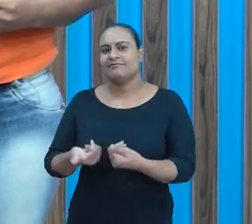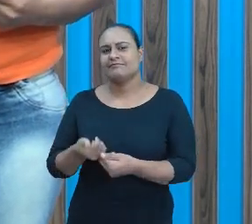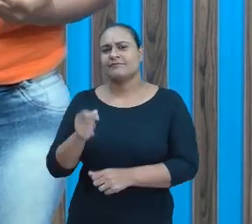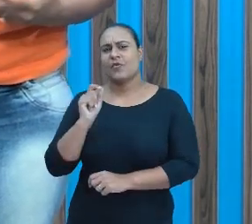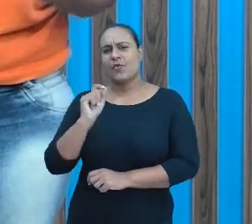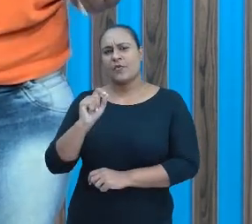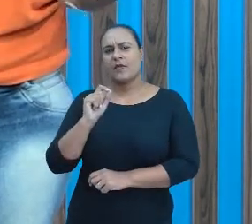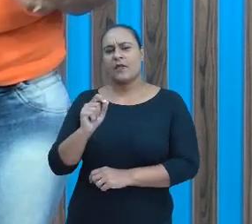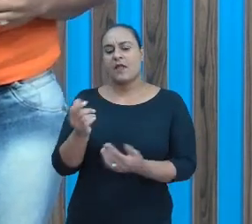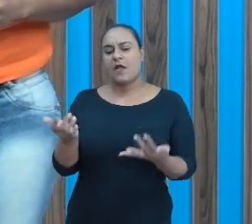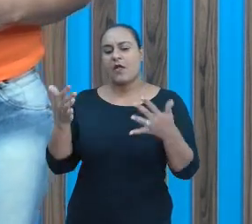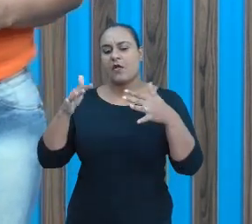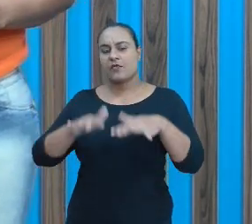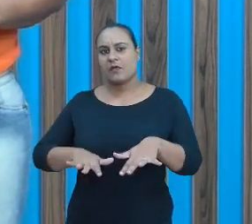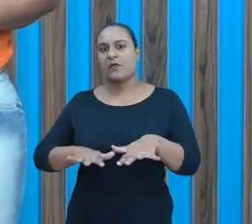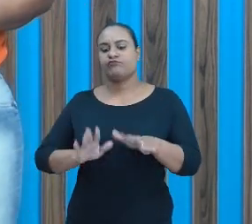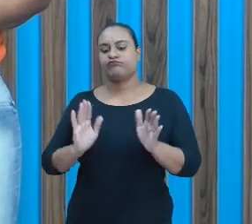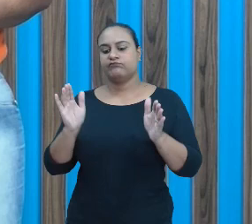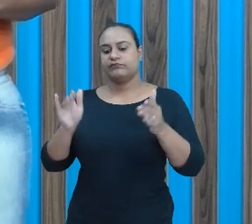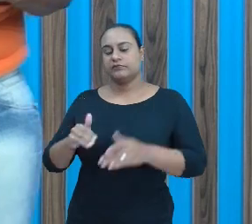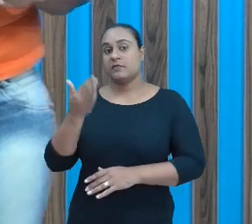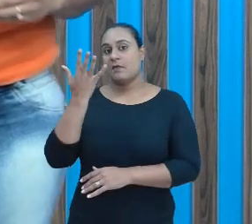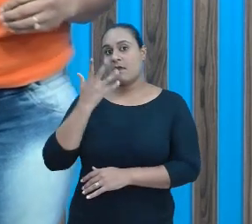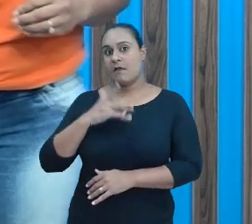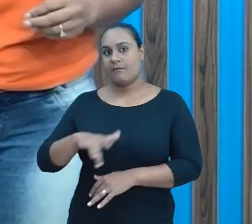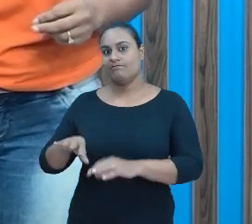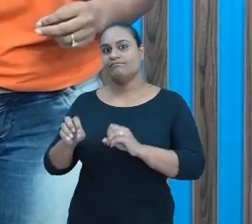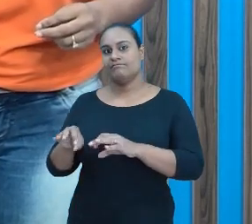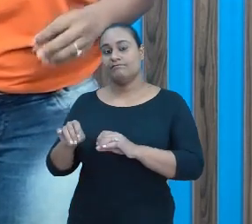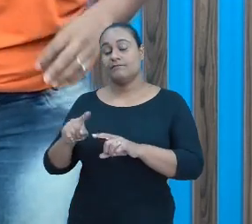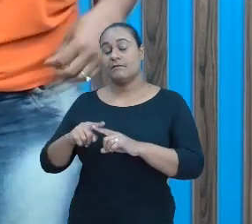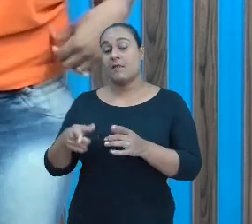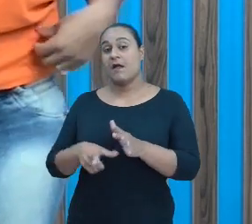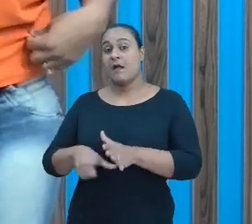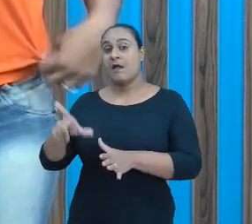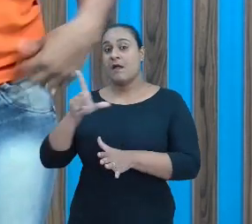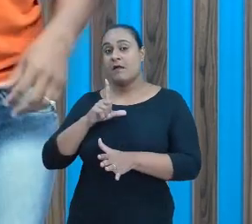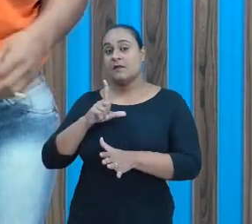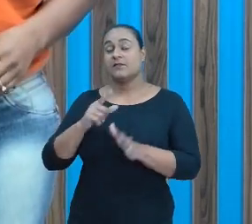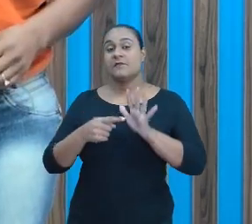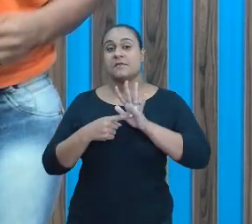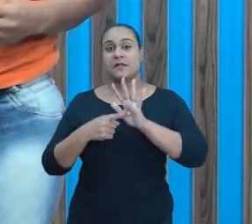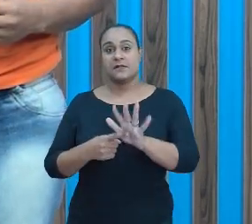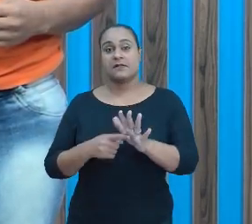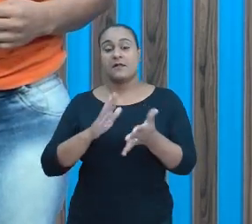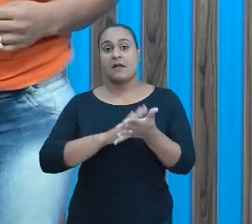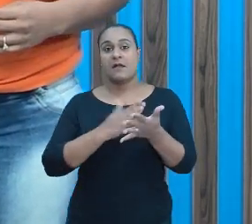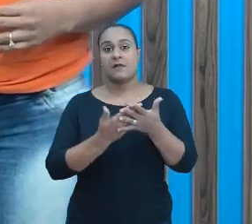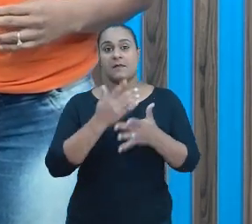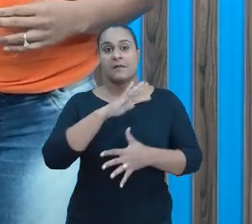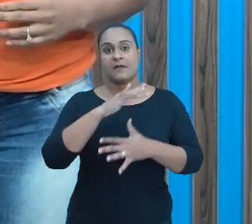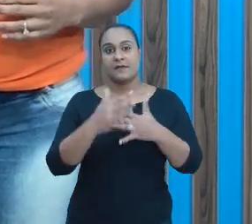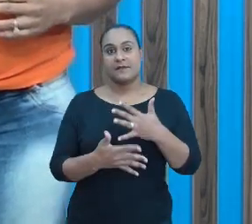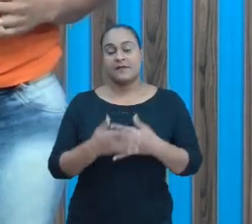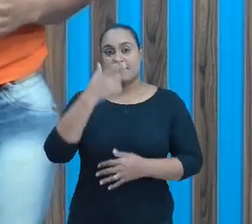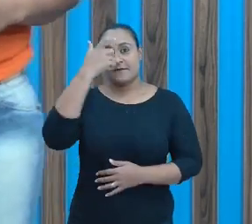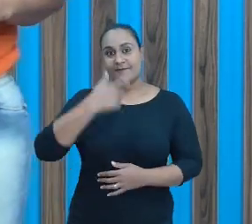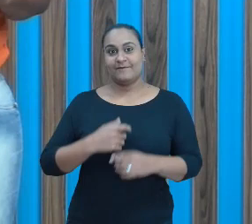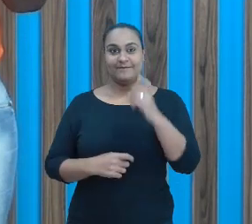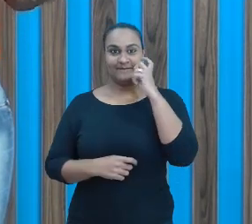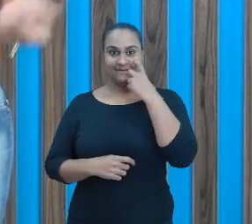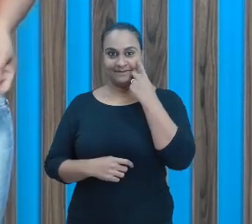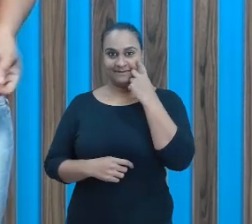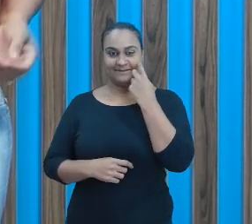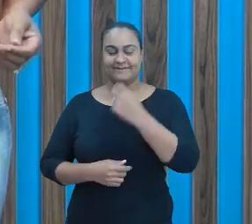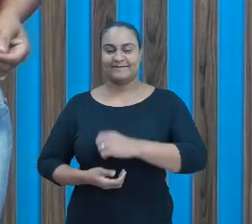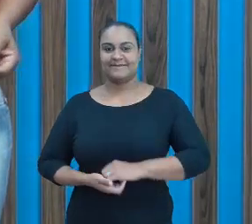a inclusão na educação infantil. Mas antes, quero apresentar a intérprete de Libras, Elaine. Vamos?